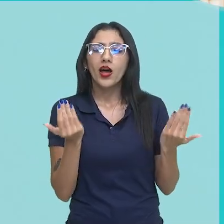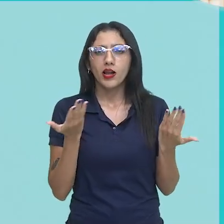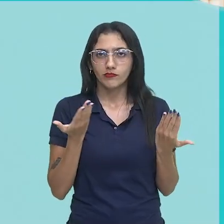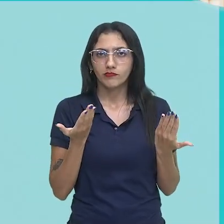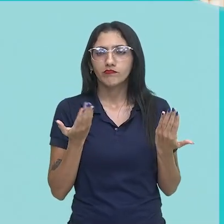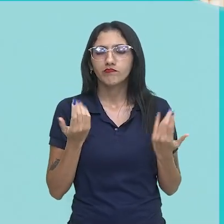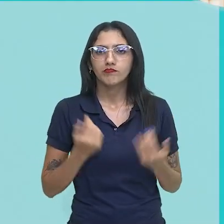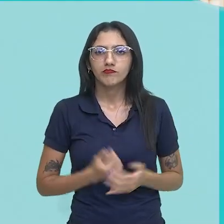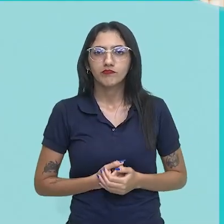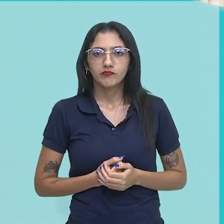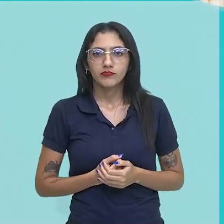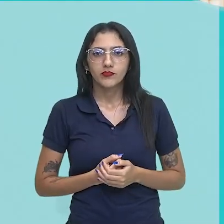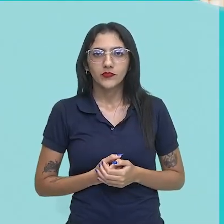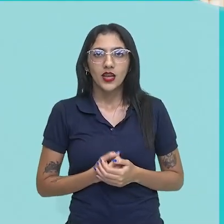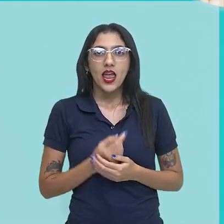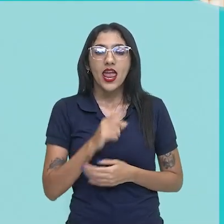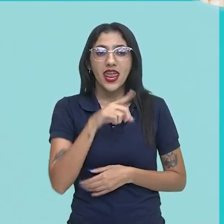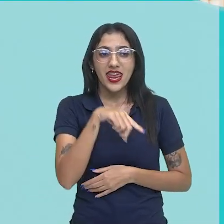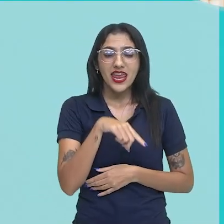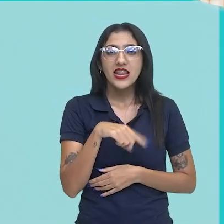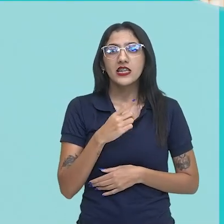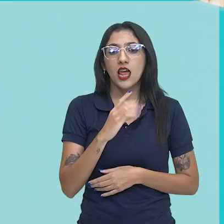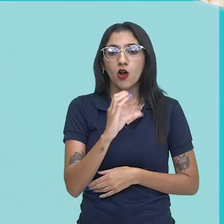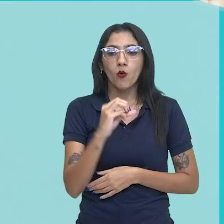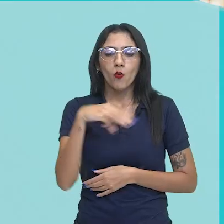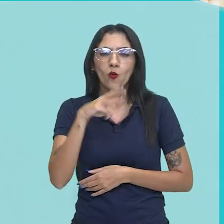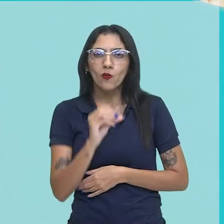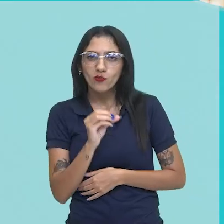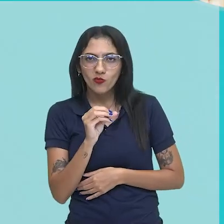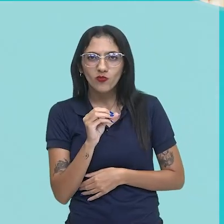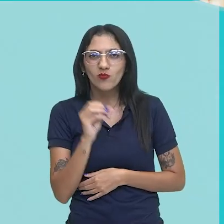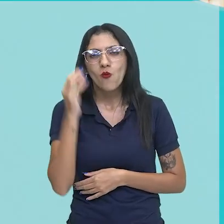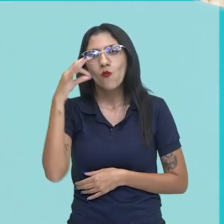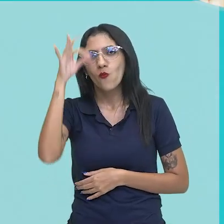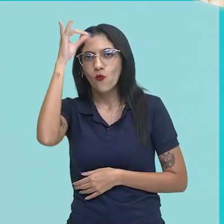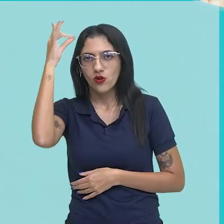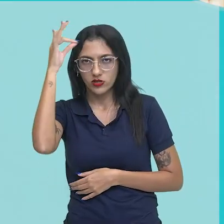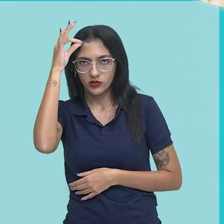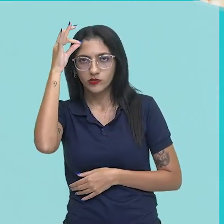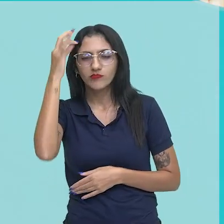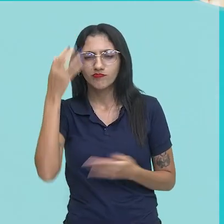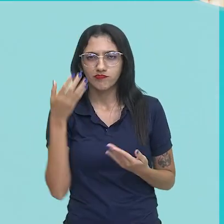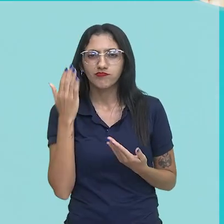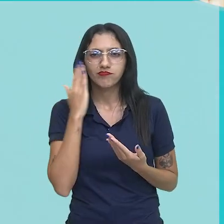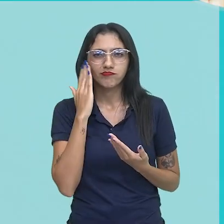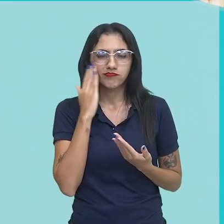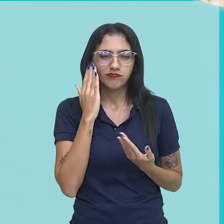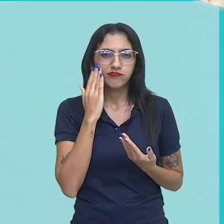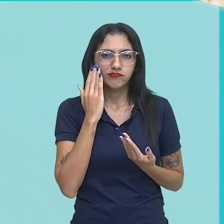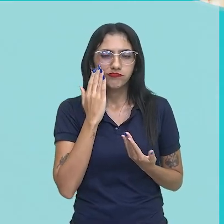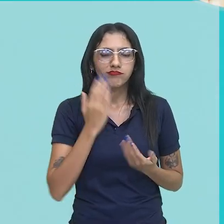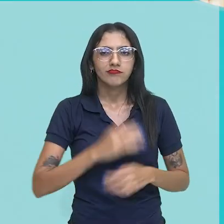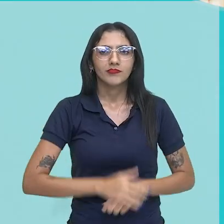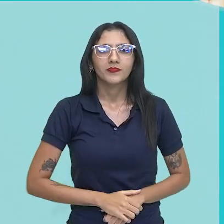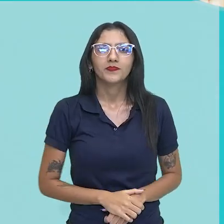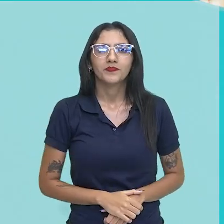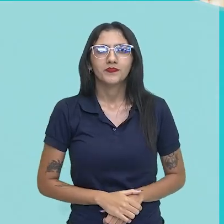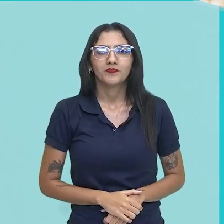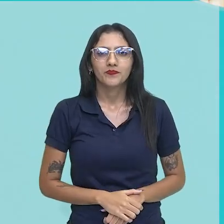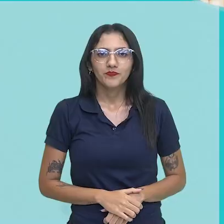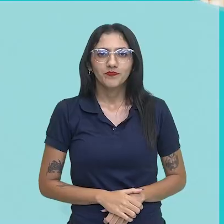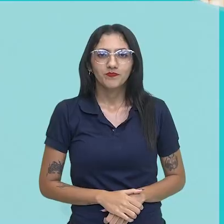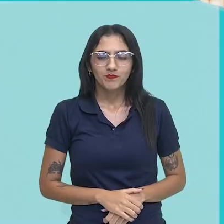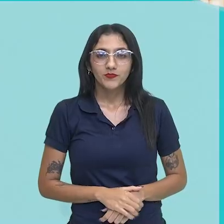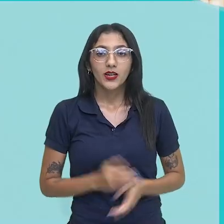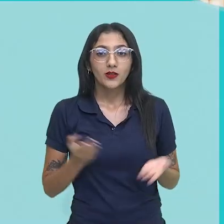diria, ele é como um anjo. Compreenderam? Espero que sim, porque nós iremos passar